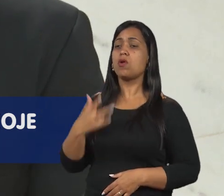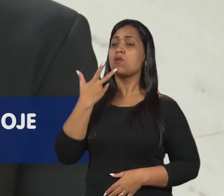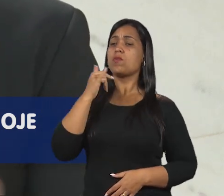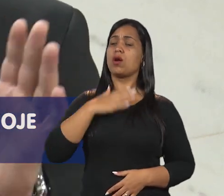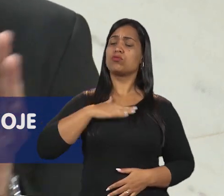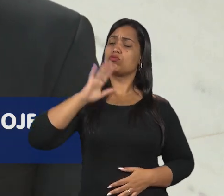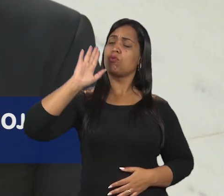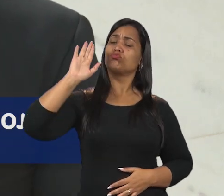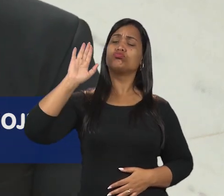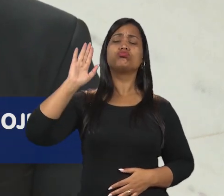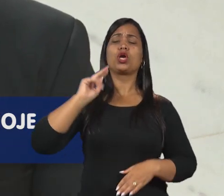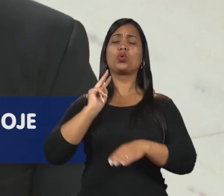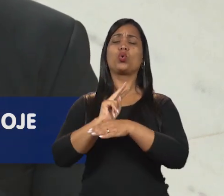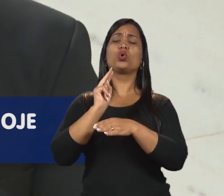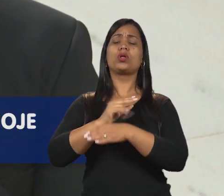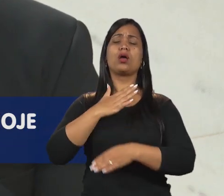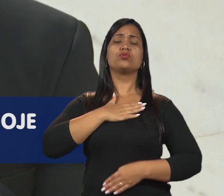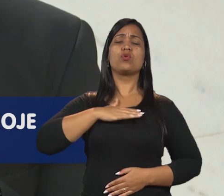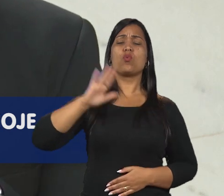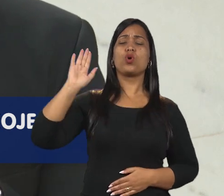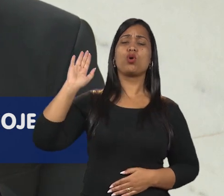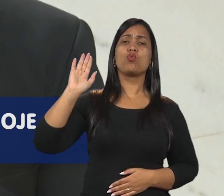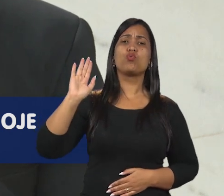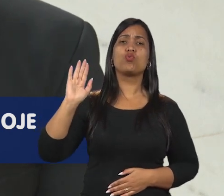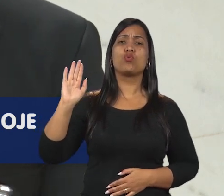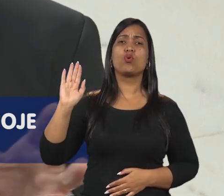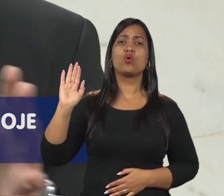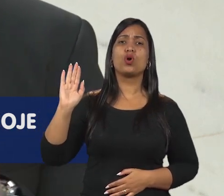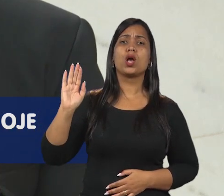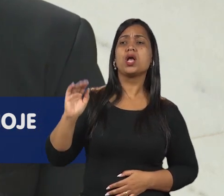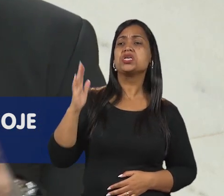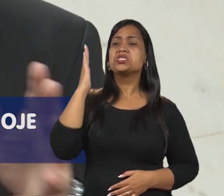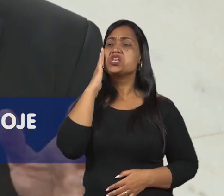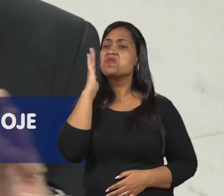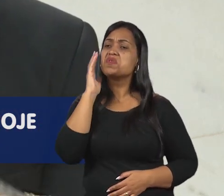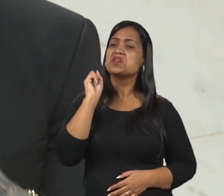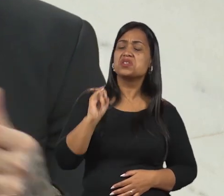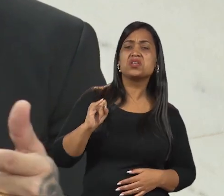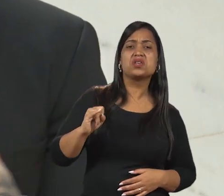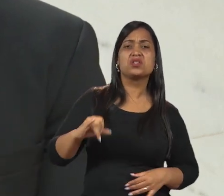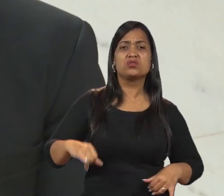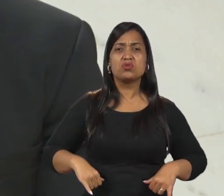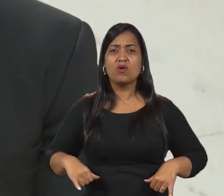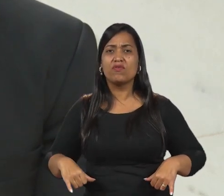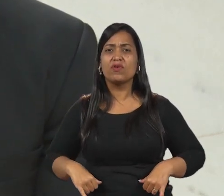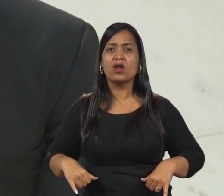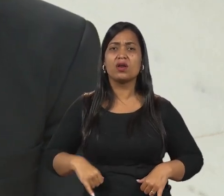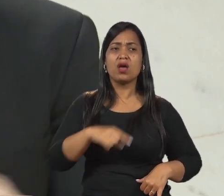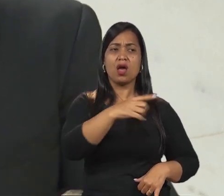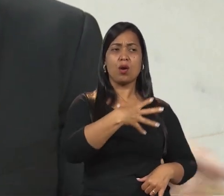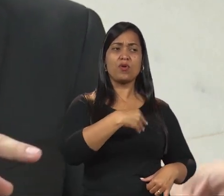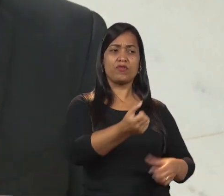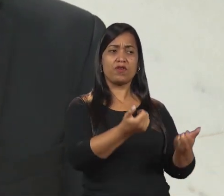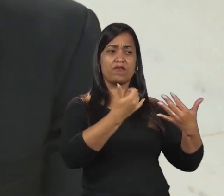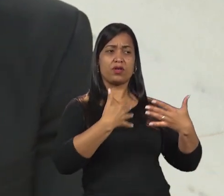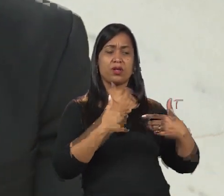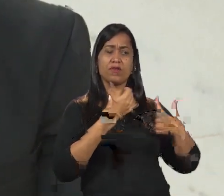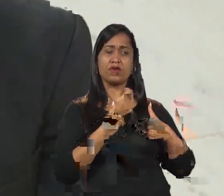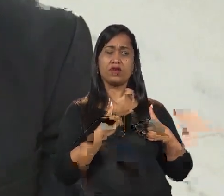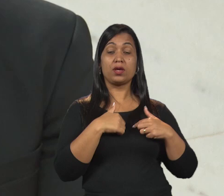disso sou eu, quem tem que cuidar da criança sou eu, quem tem que saber se está sofrendo algo, meu filho vai contar para mim, e às vezes quem